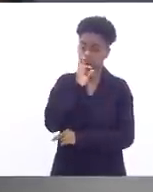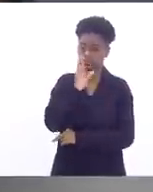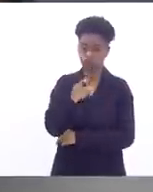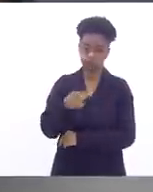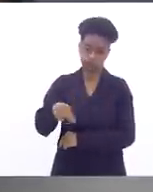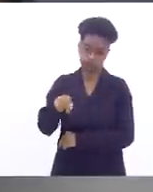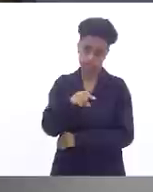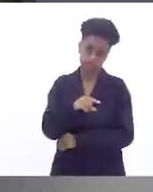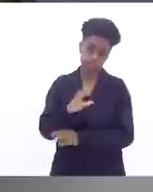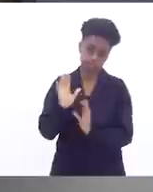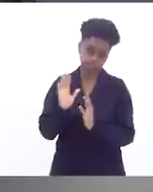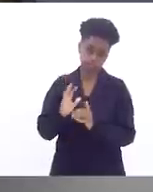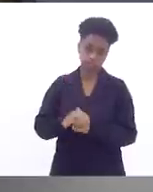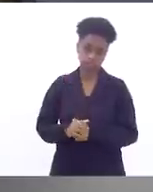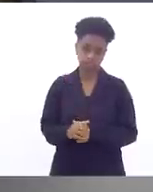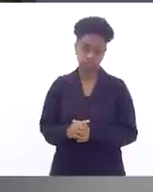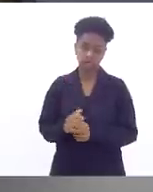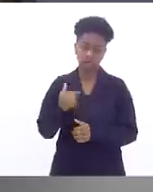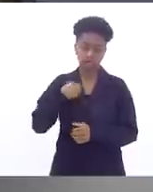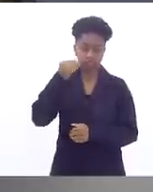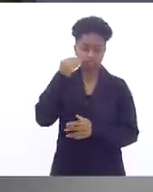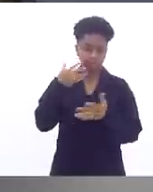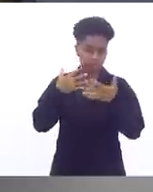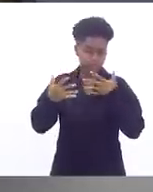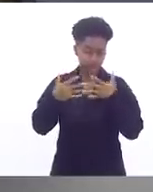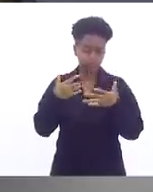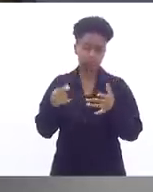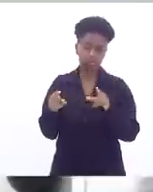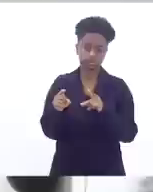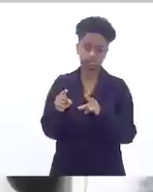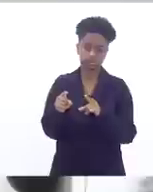do possível com maior Transparência